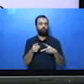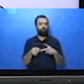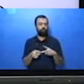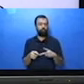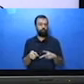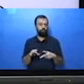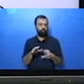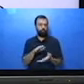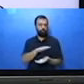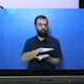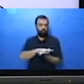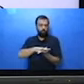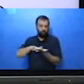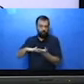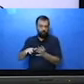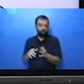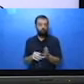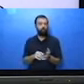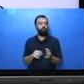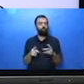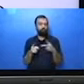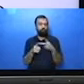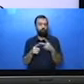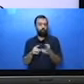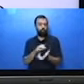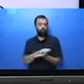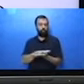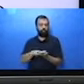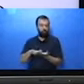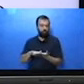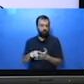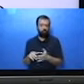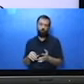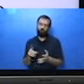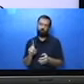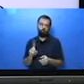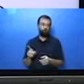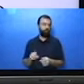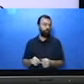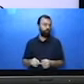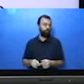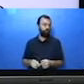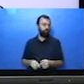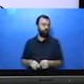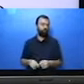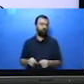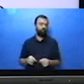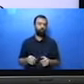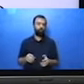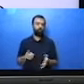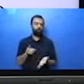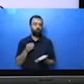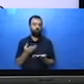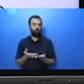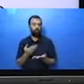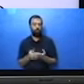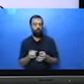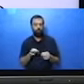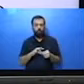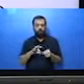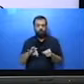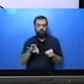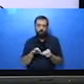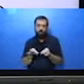diferentes aspectos, como formas, tamanhos e dimensões dos objetos presentes no